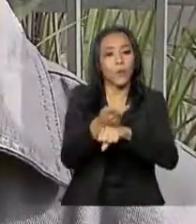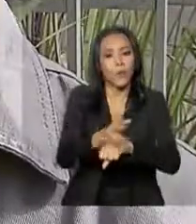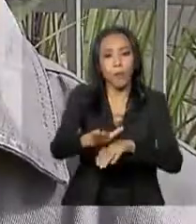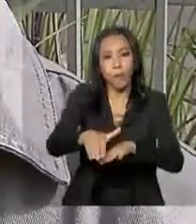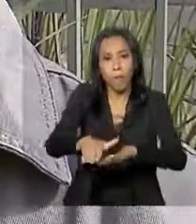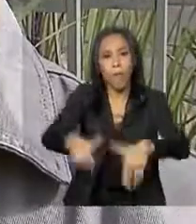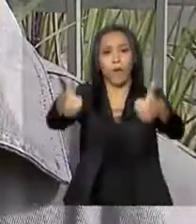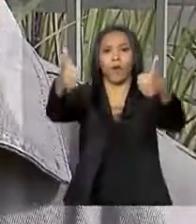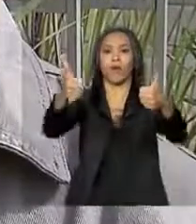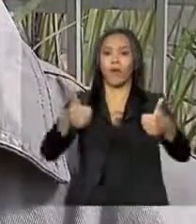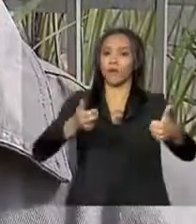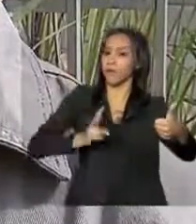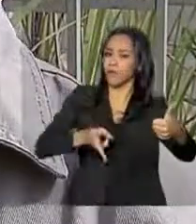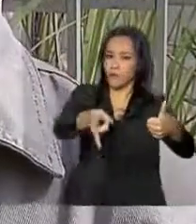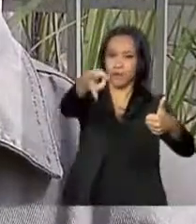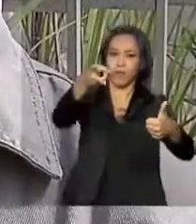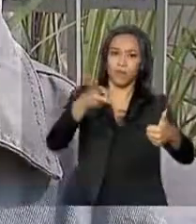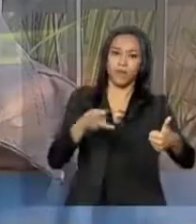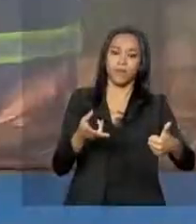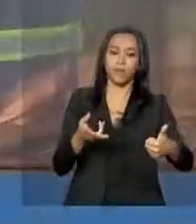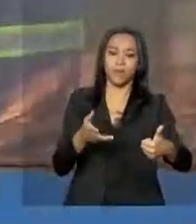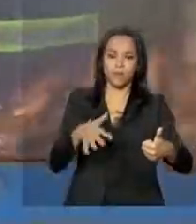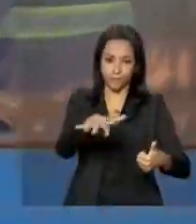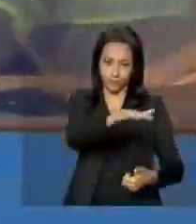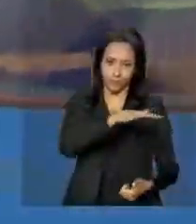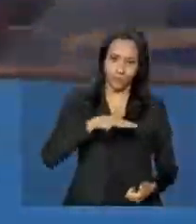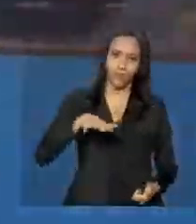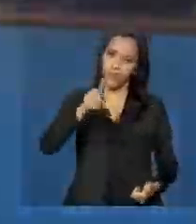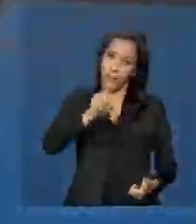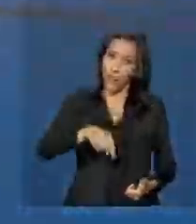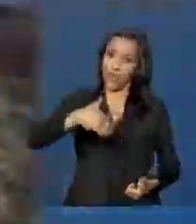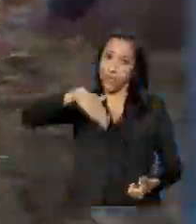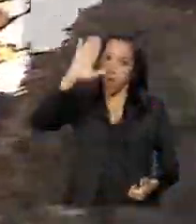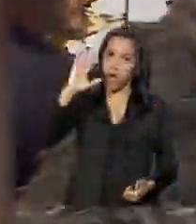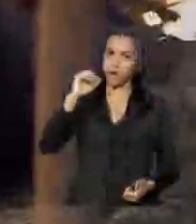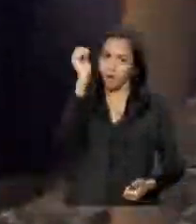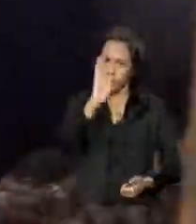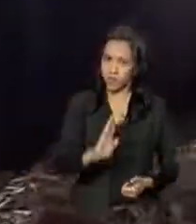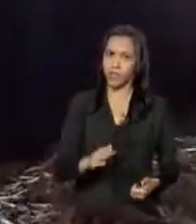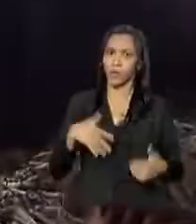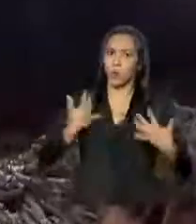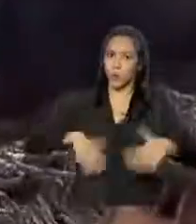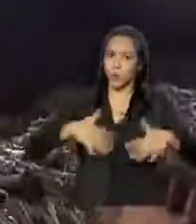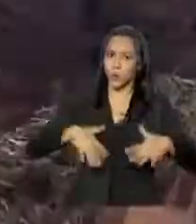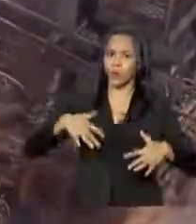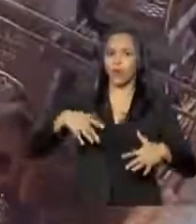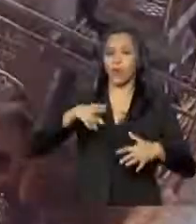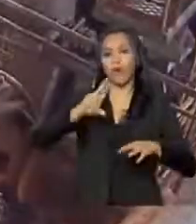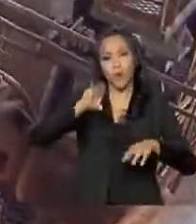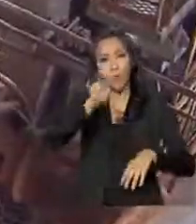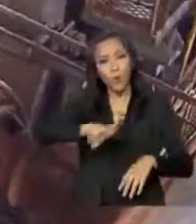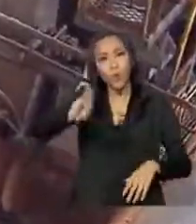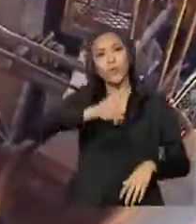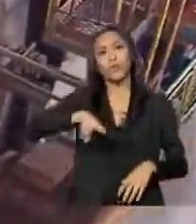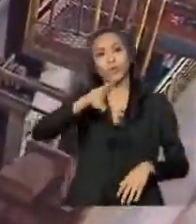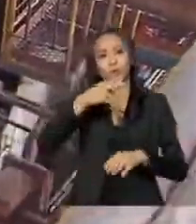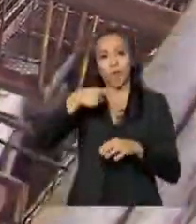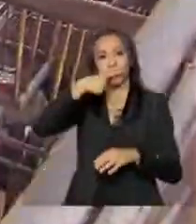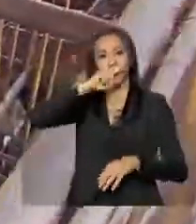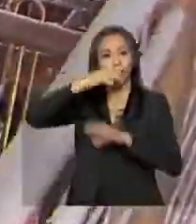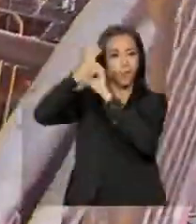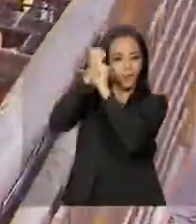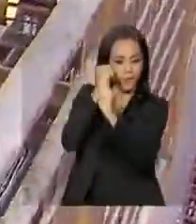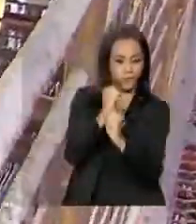produtividade. O que tem a maior produtividade é o Brasil, do açúcar e etanol.